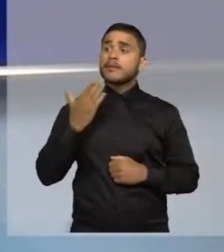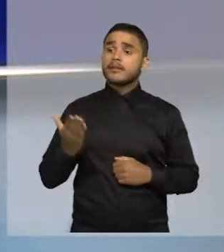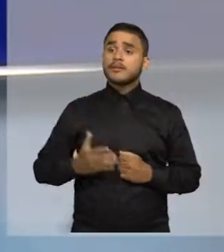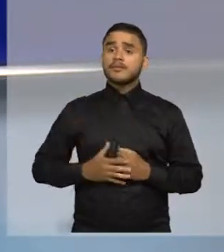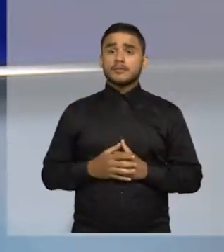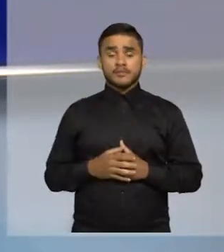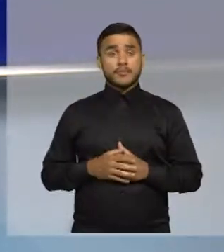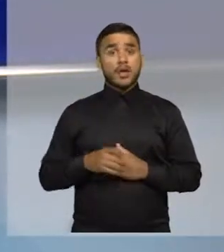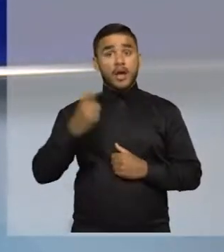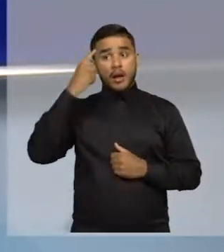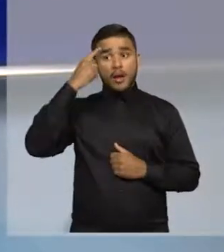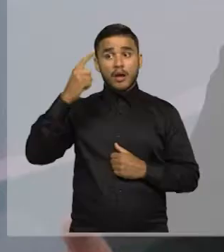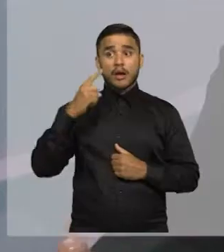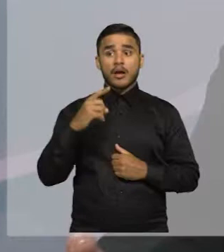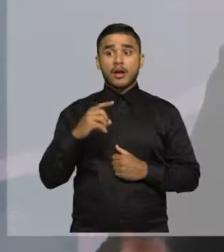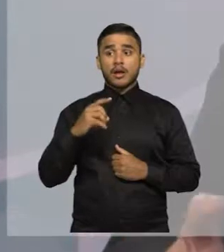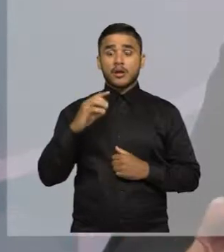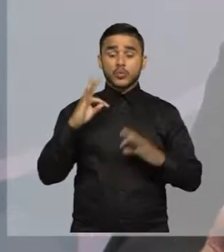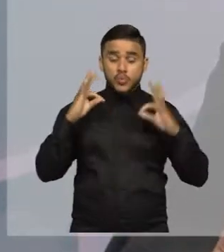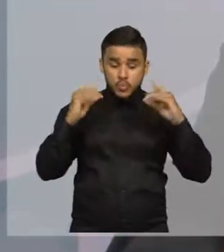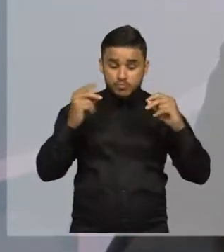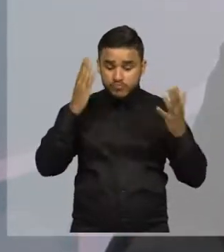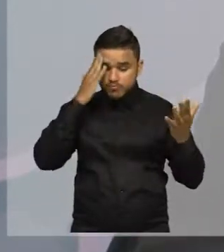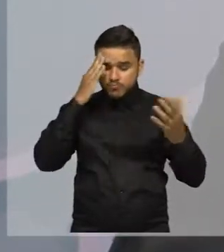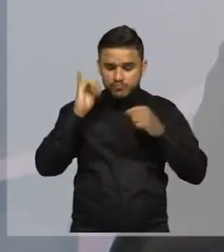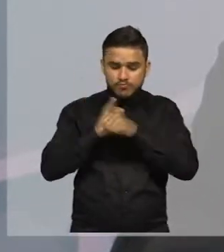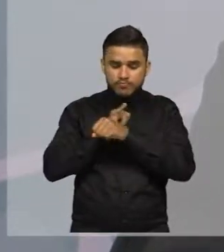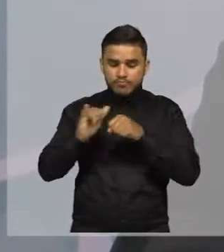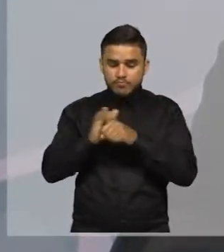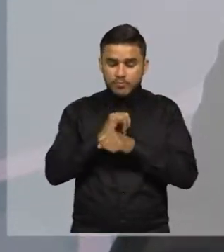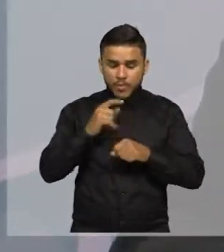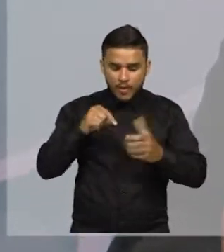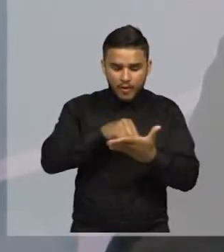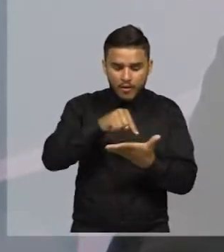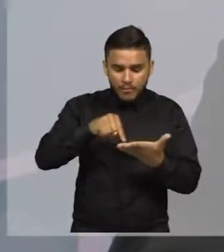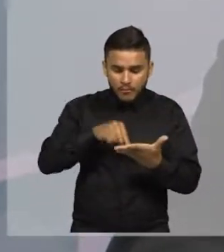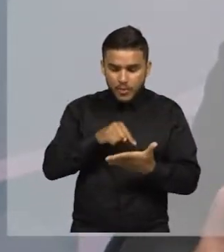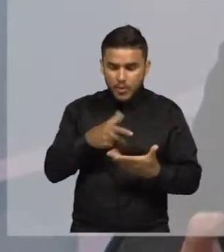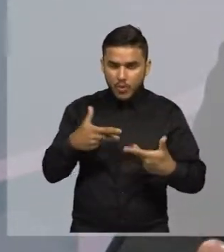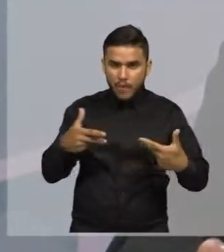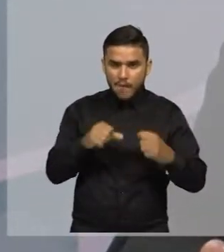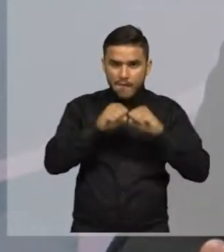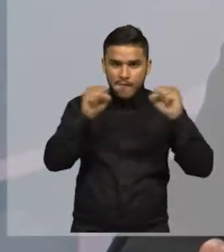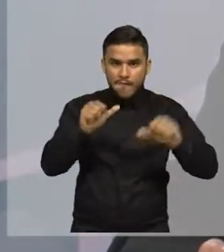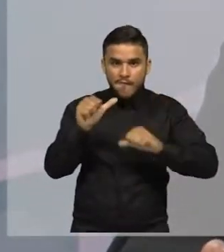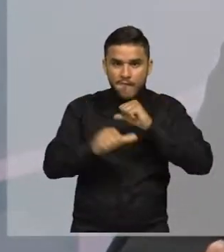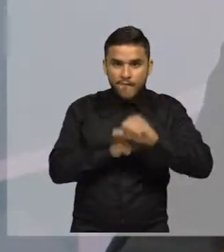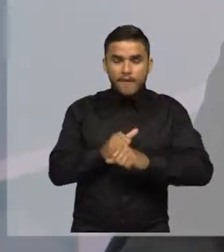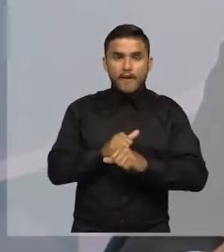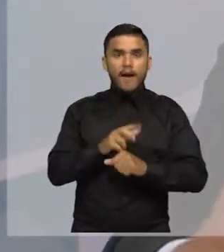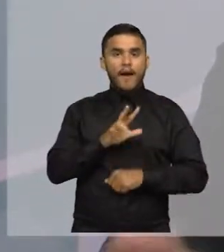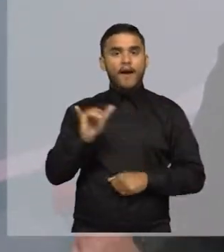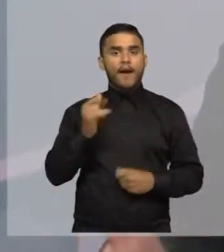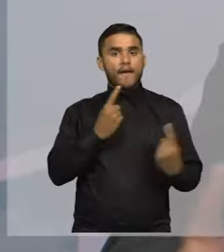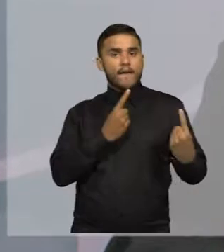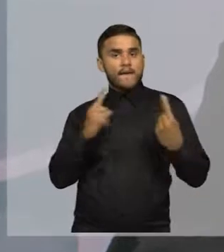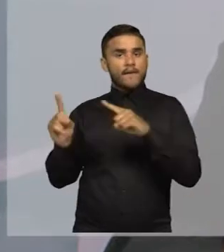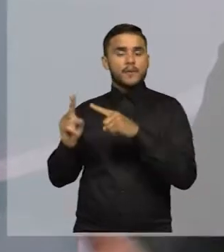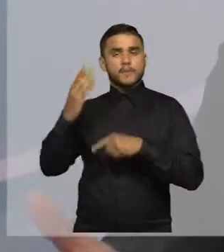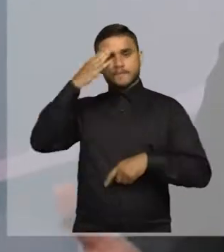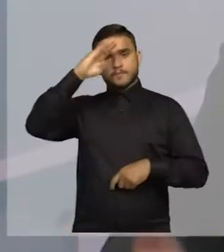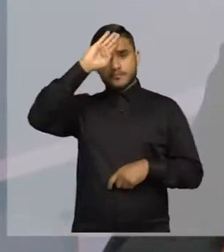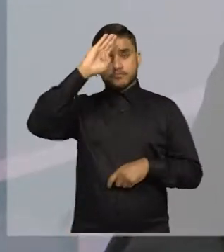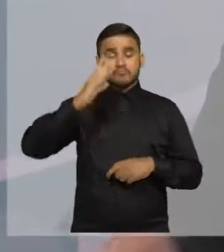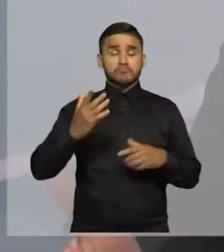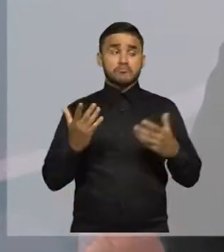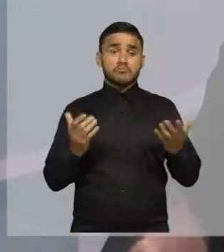receio dele é que forças ocultas mexessem no resultado contra ele. Já que não houve isso, não é? A preocupação dele